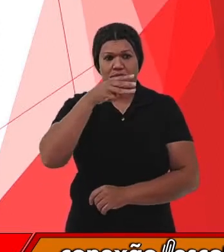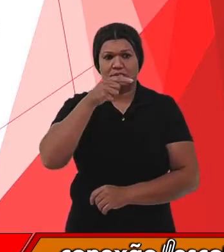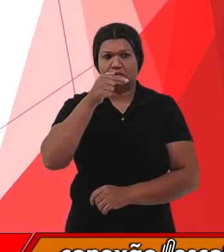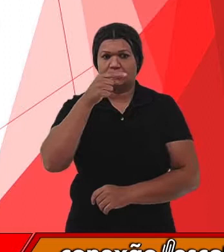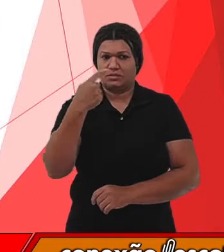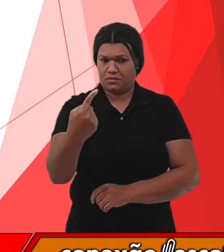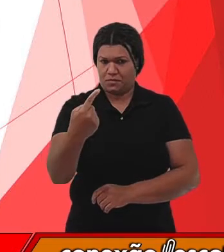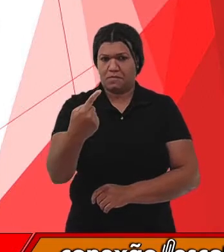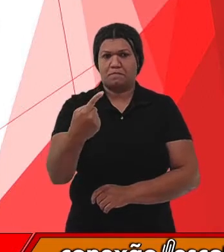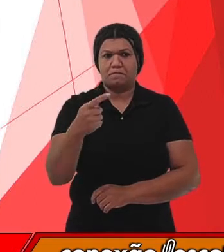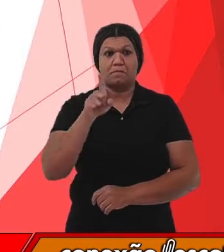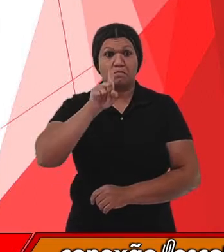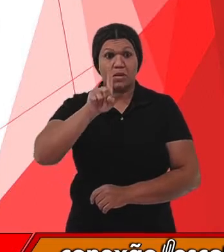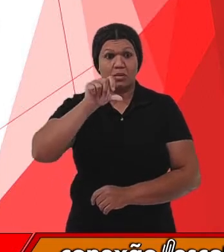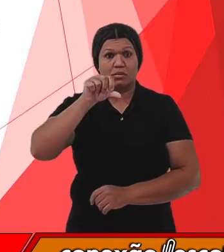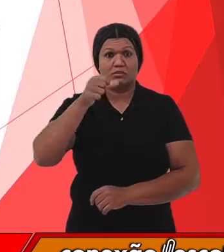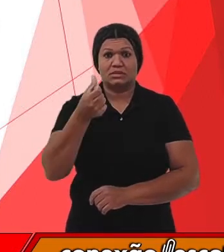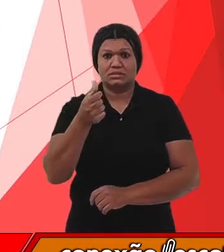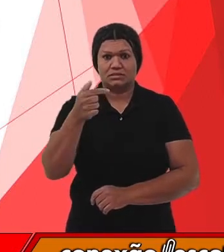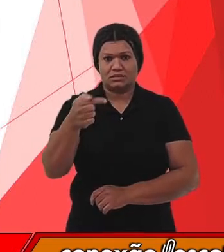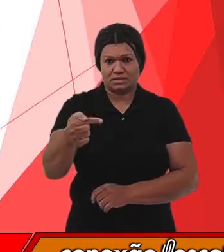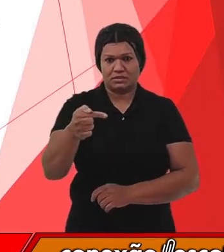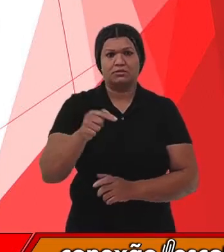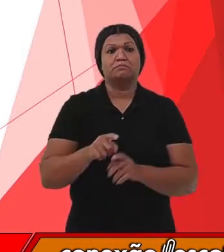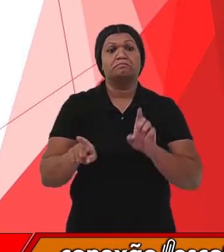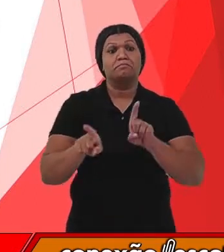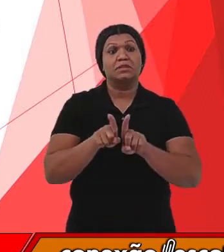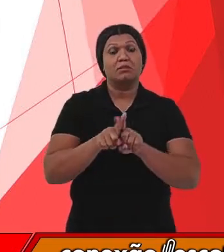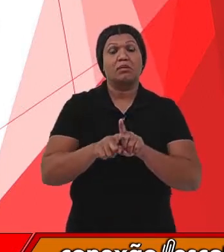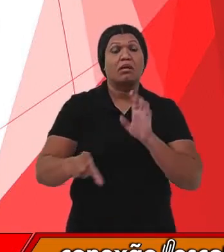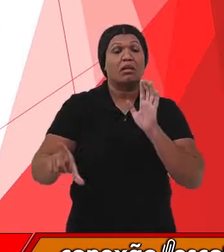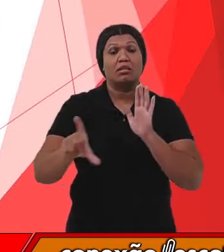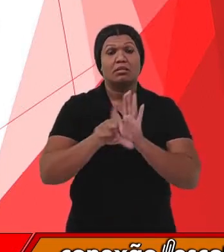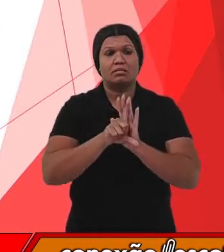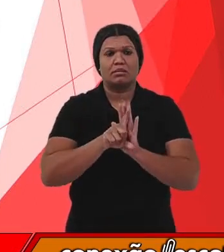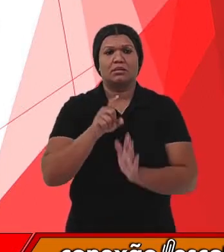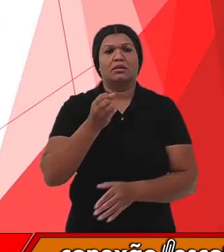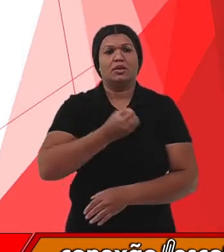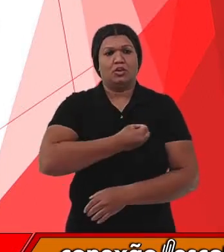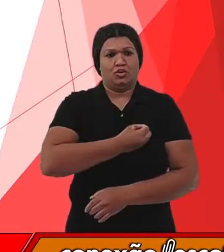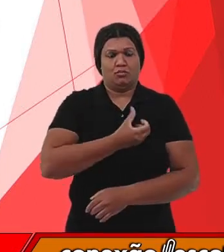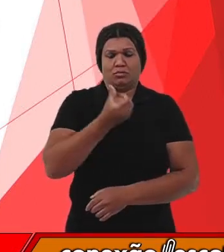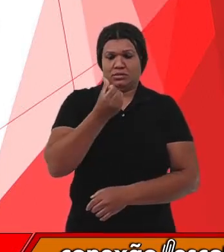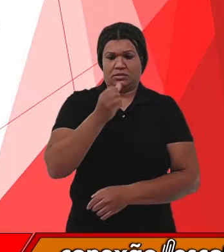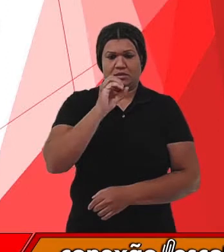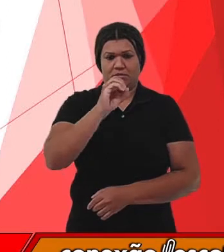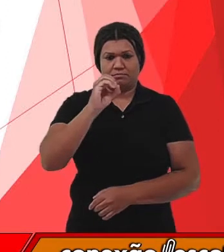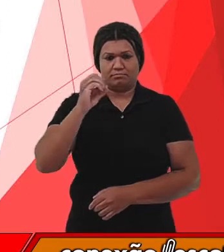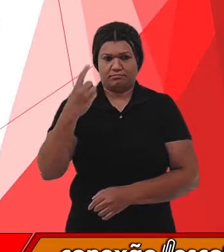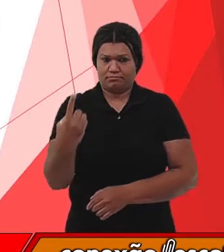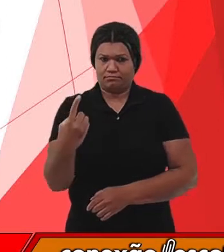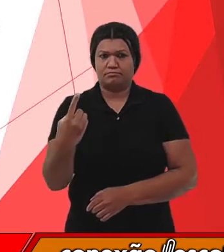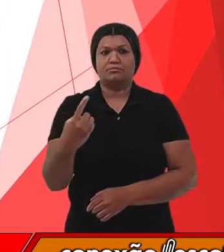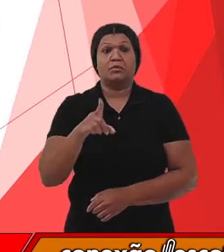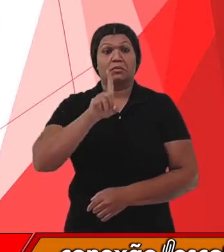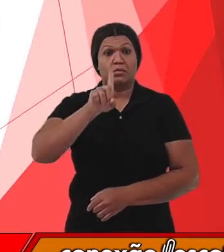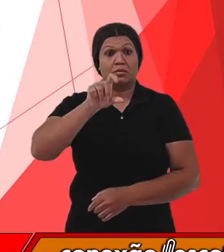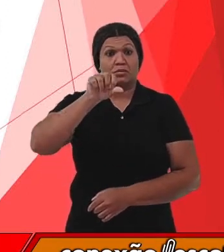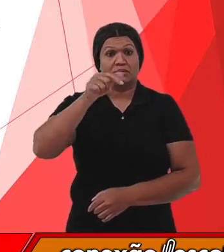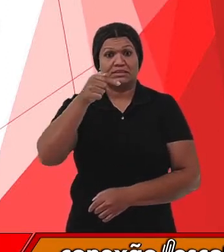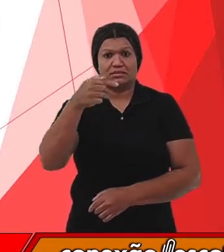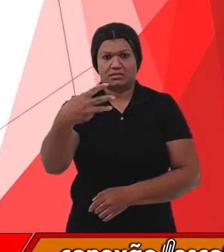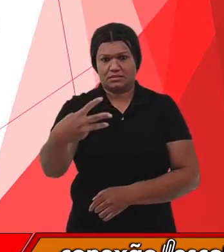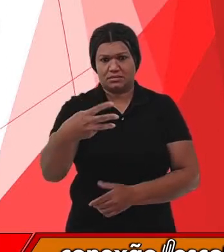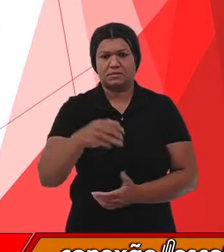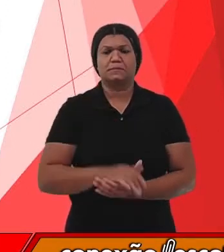5.361 de 1967 e a Lei número 6.001 de 1973.